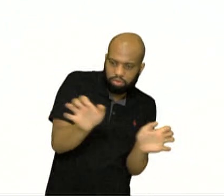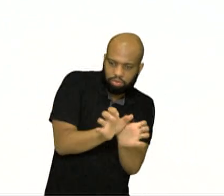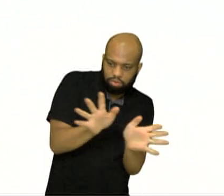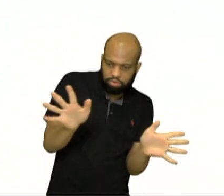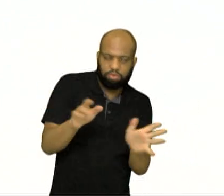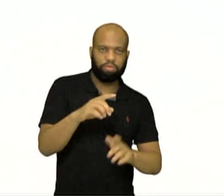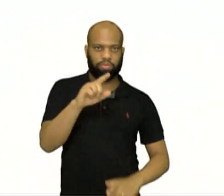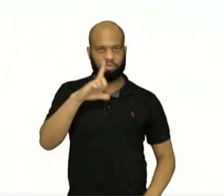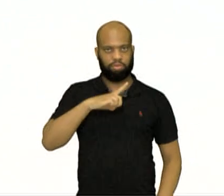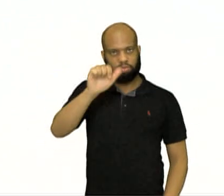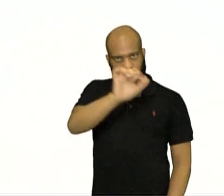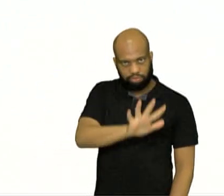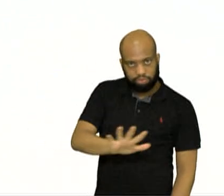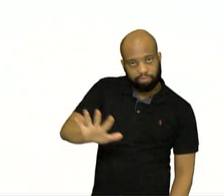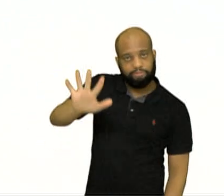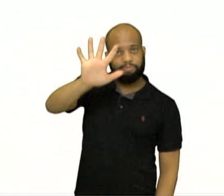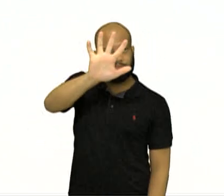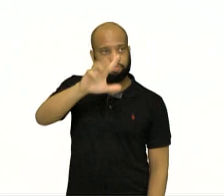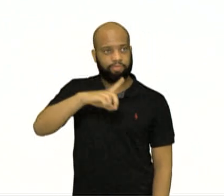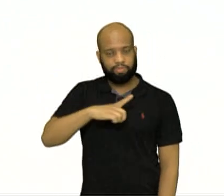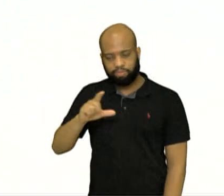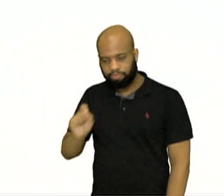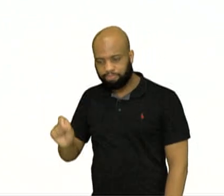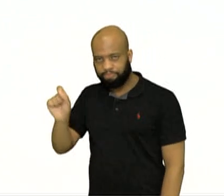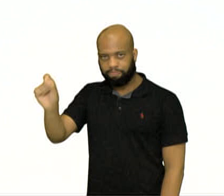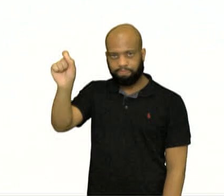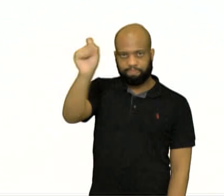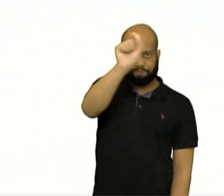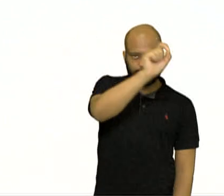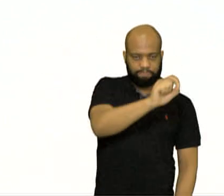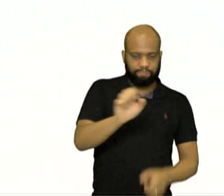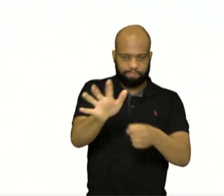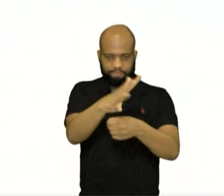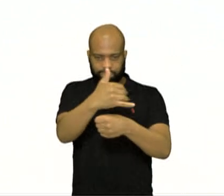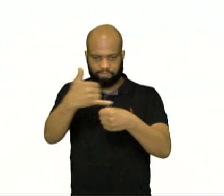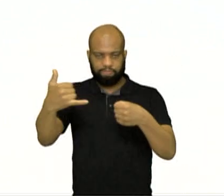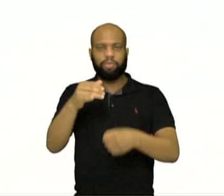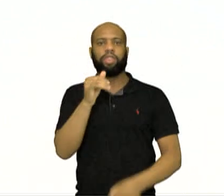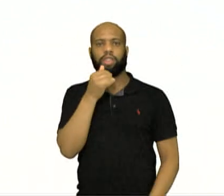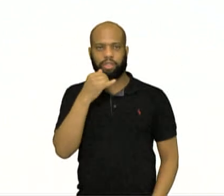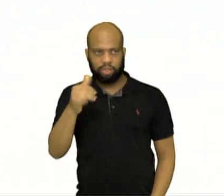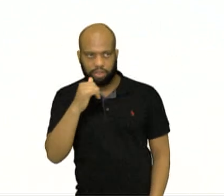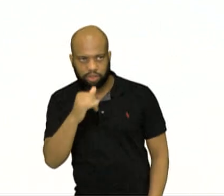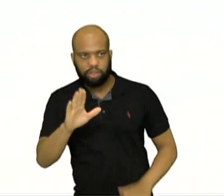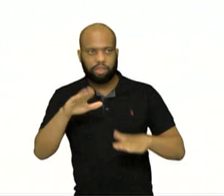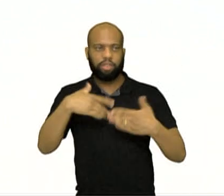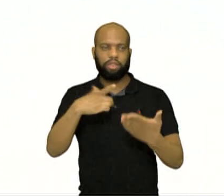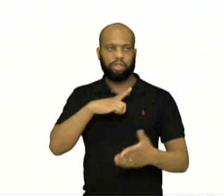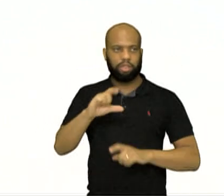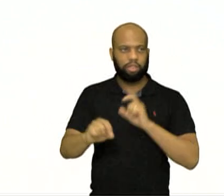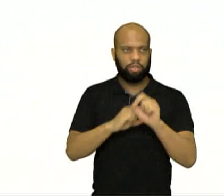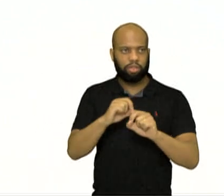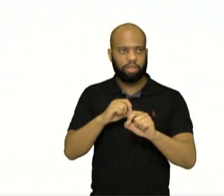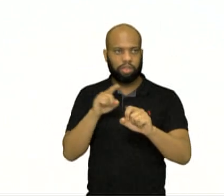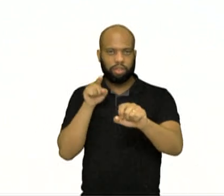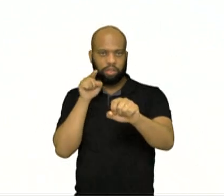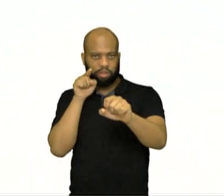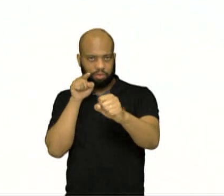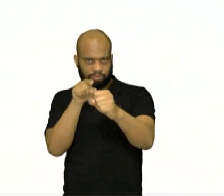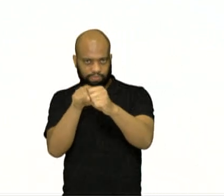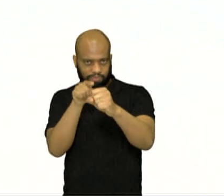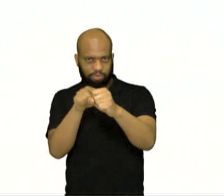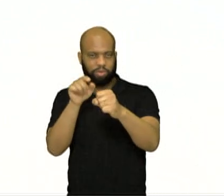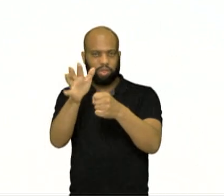e as superfícies equipotenciais ao redor dessa carga elétrica aqui. A carga pontual A, na verdade, é a carga elétrica Q, está